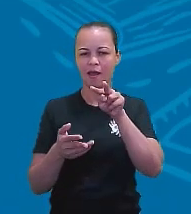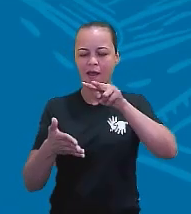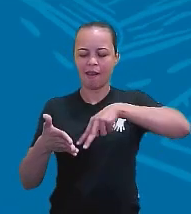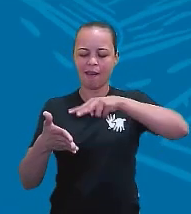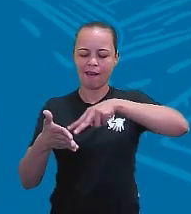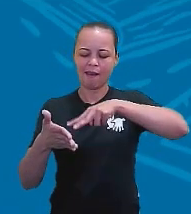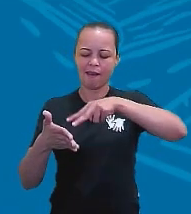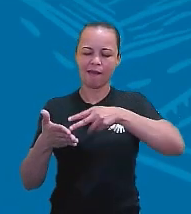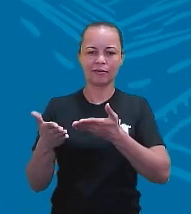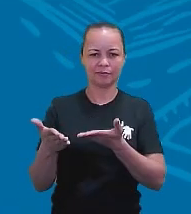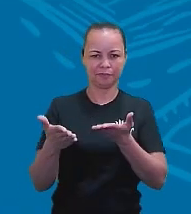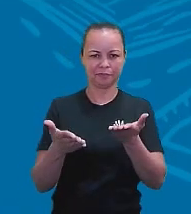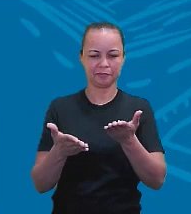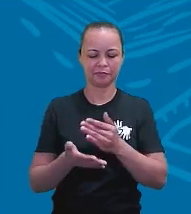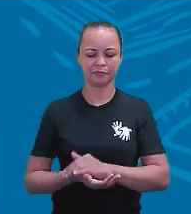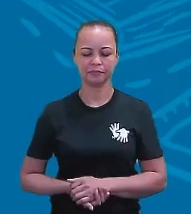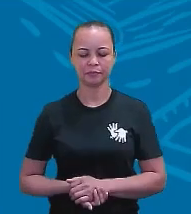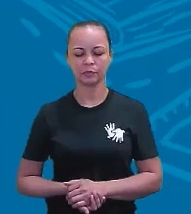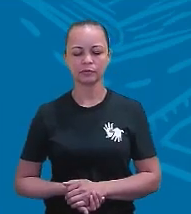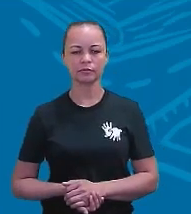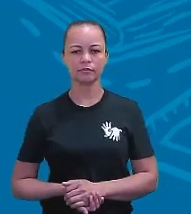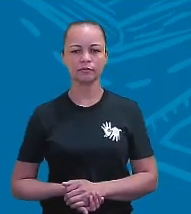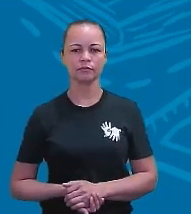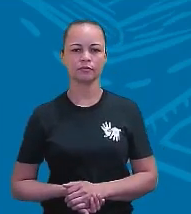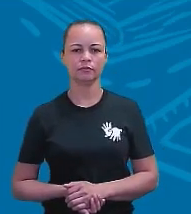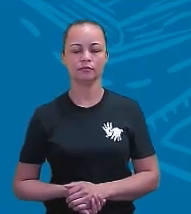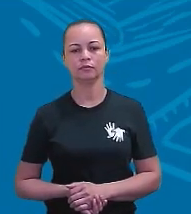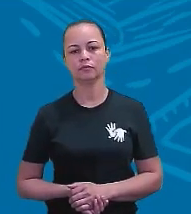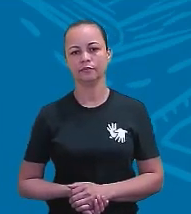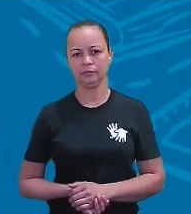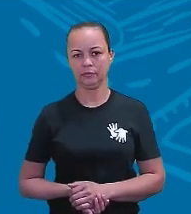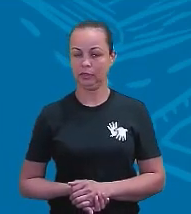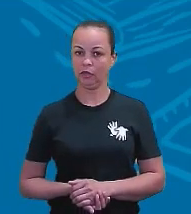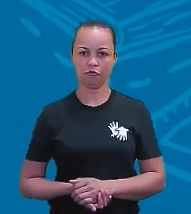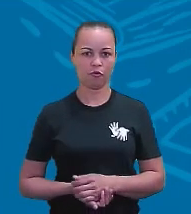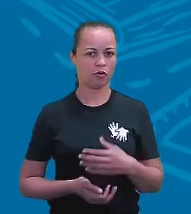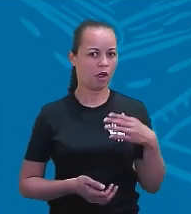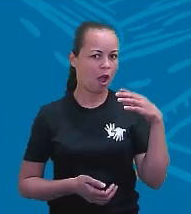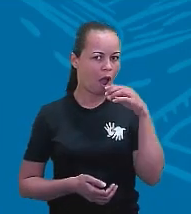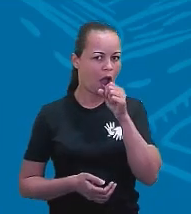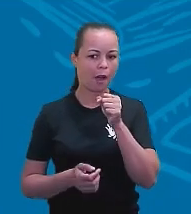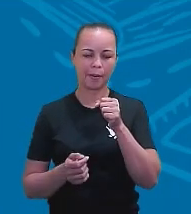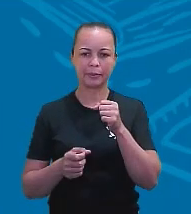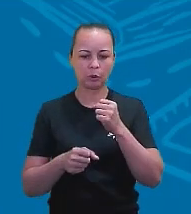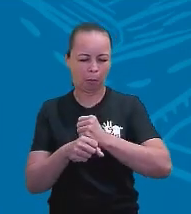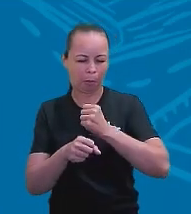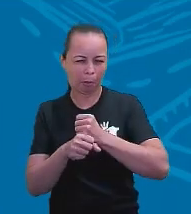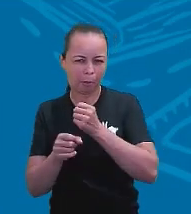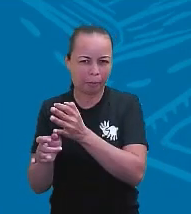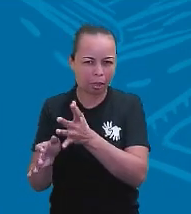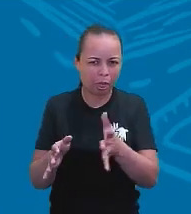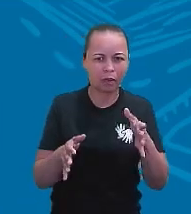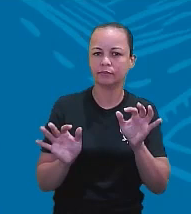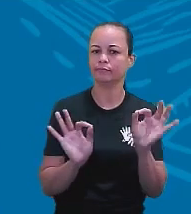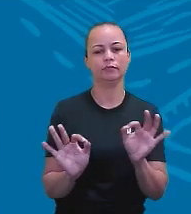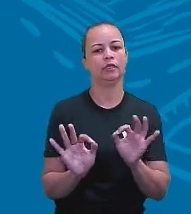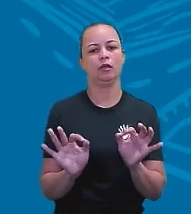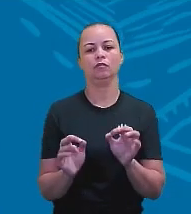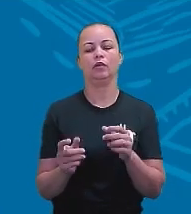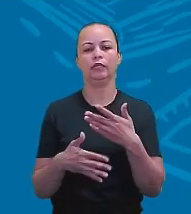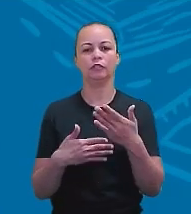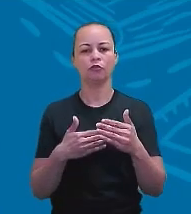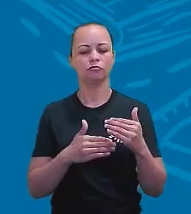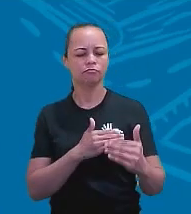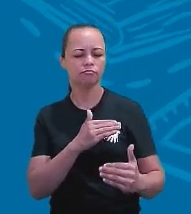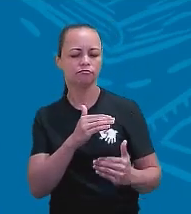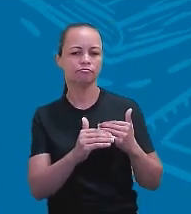esse telegrama. E aí a gente tem, não foi de uma vez, a gente sabe que nenhuma construção segue assim de uma vez, então